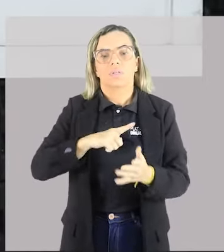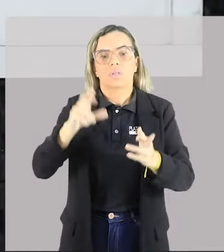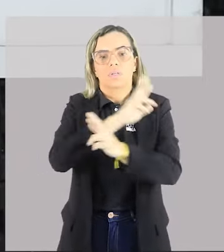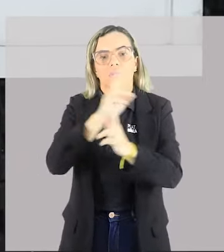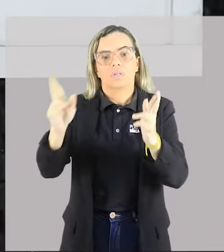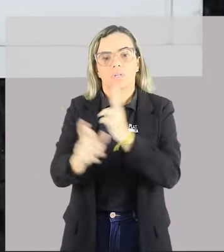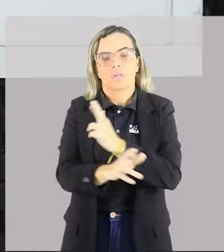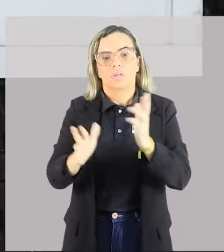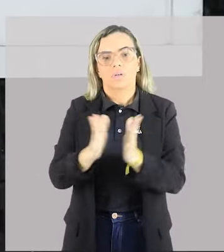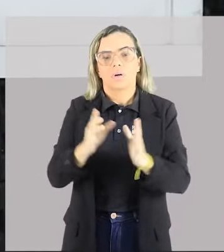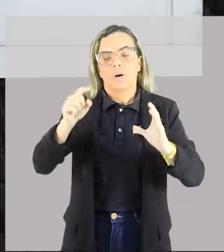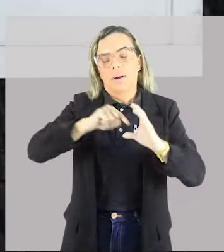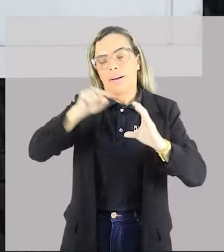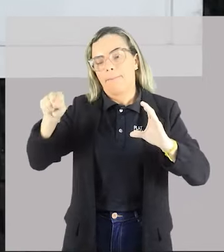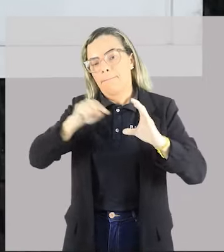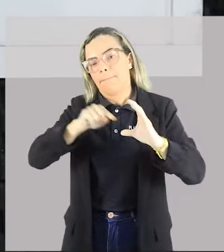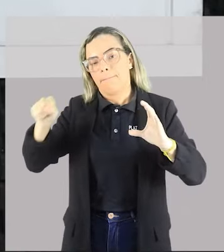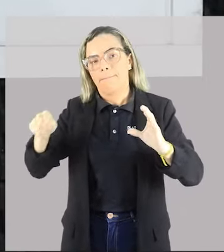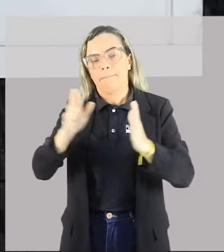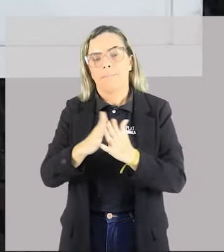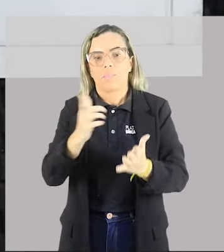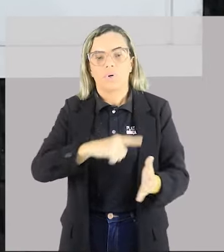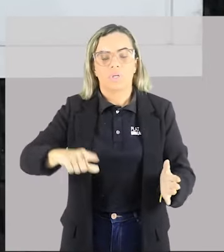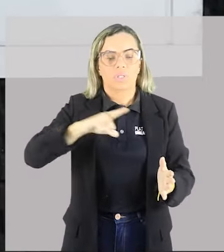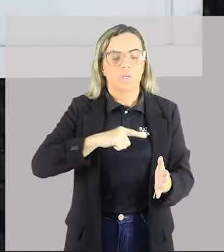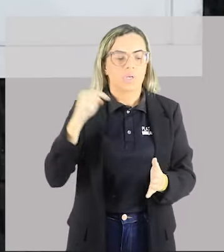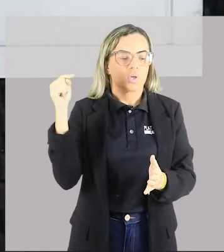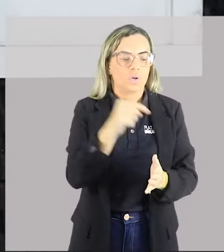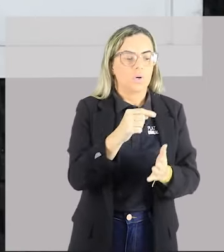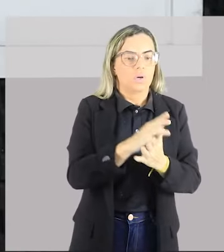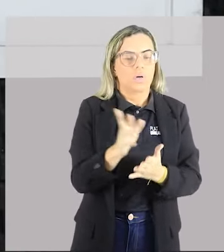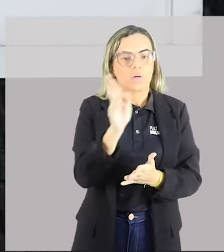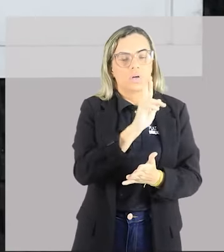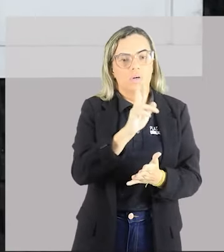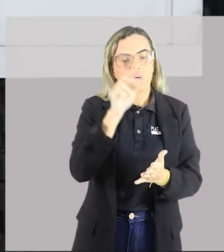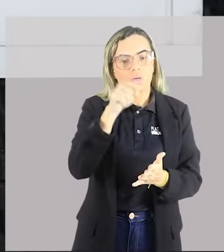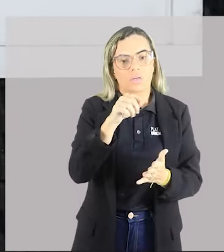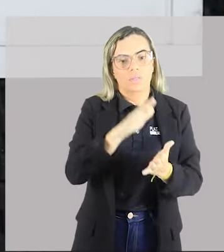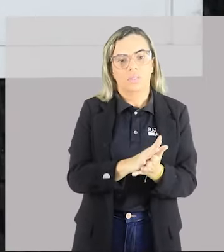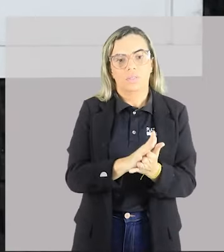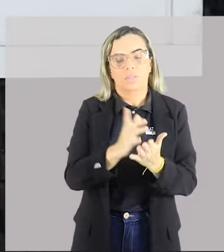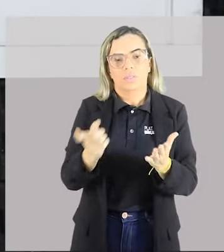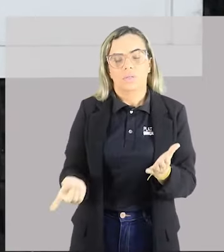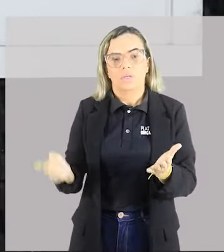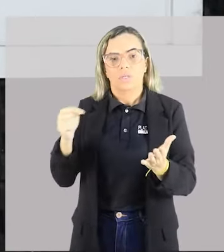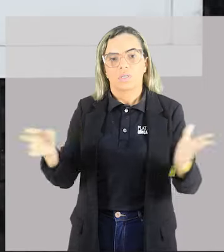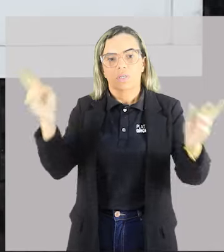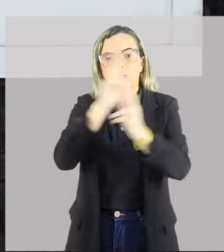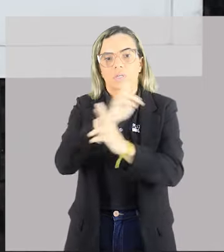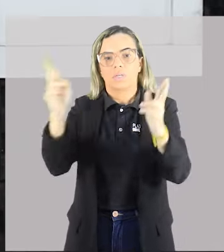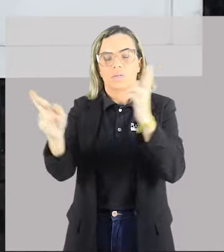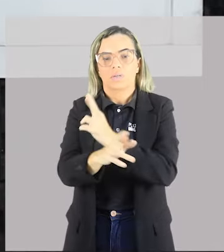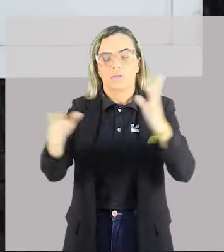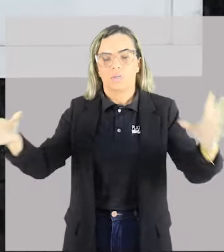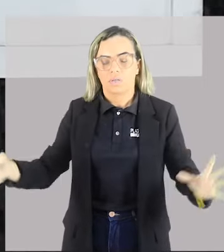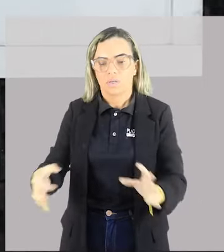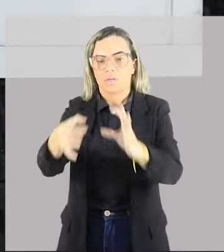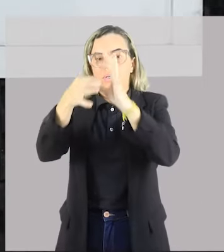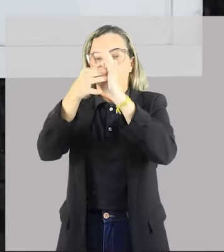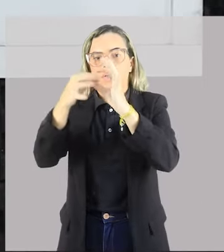função porque você tem um valor que tá dependendo do outro que está em